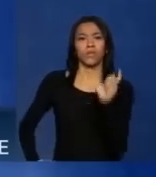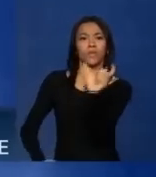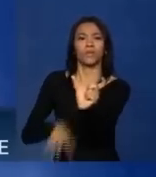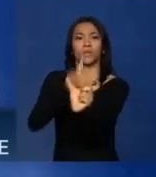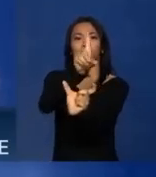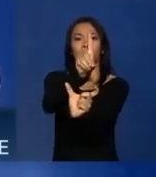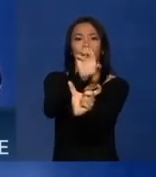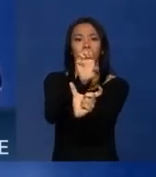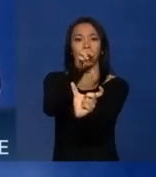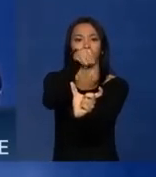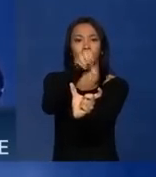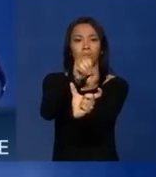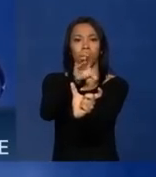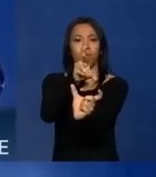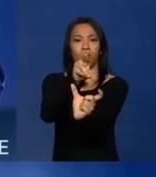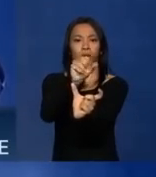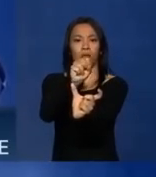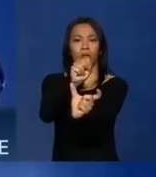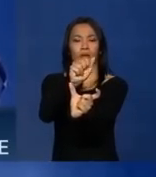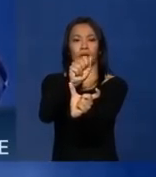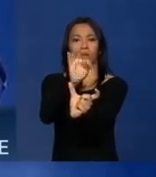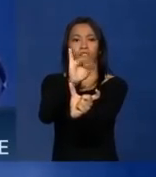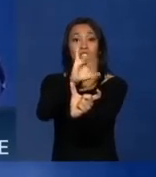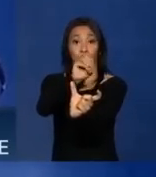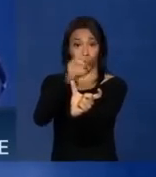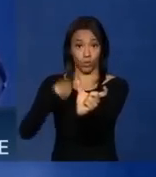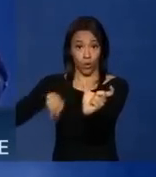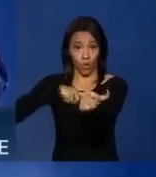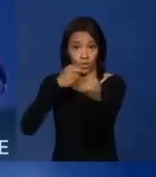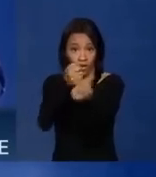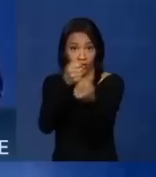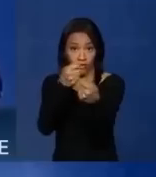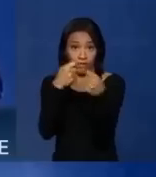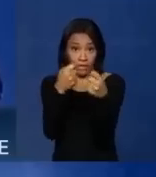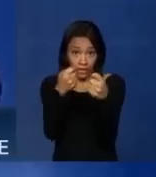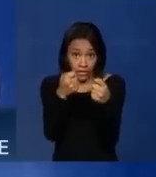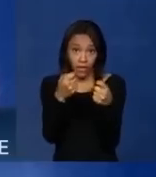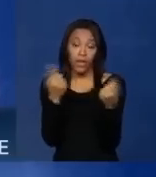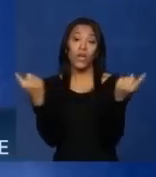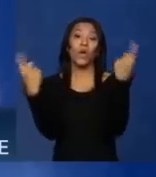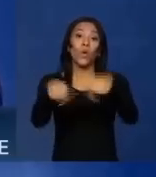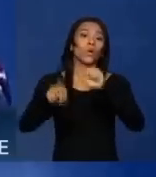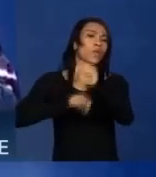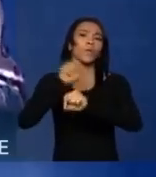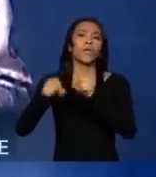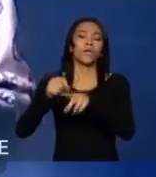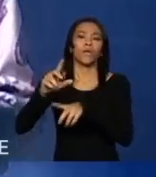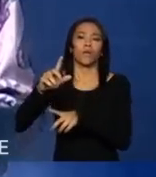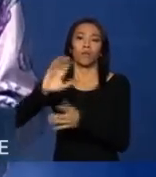Nós temos de defendê-la contra o golpe.